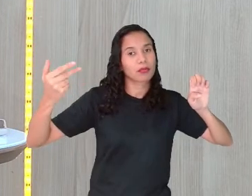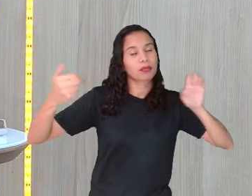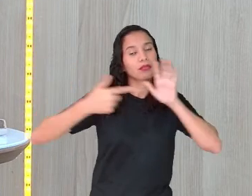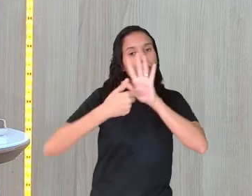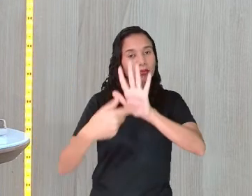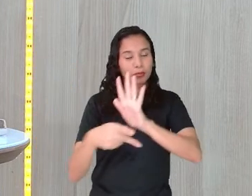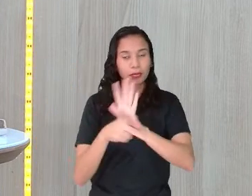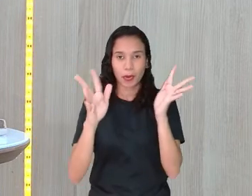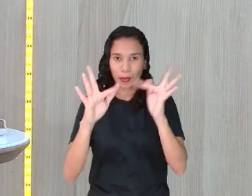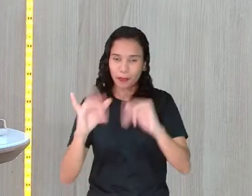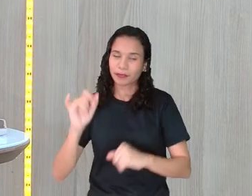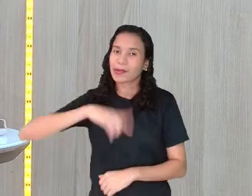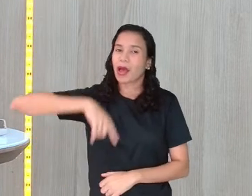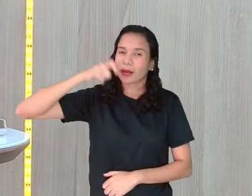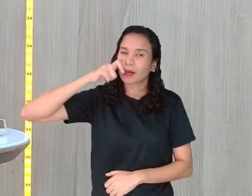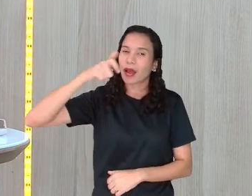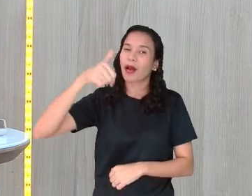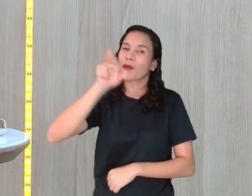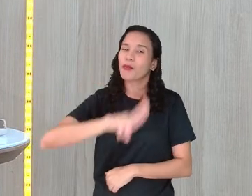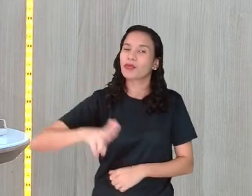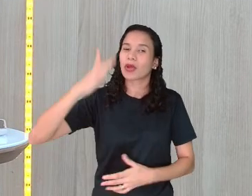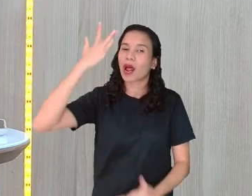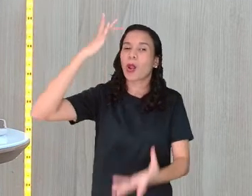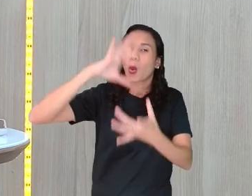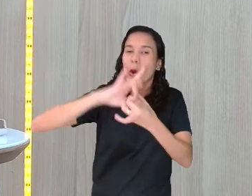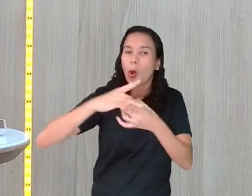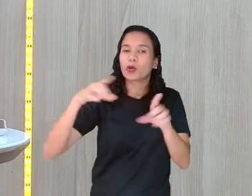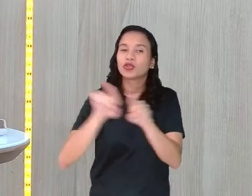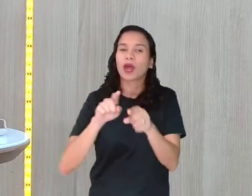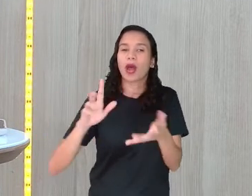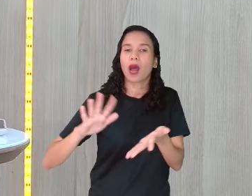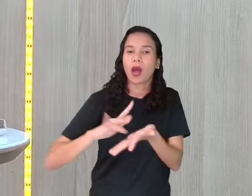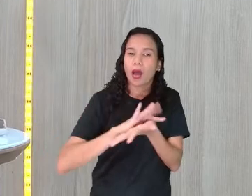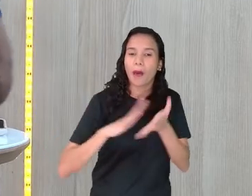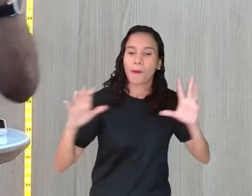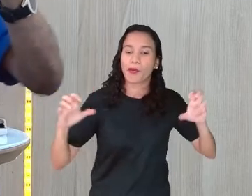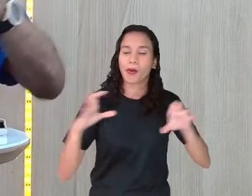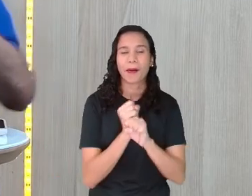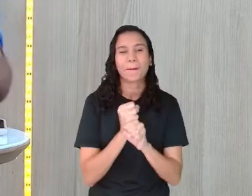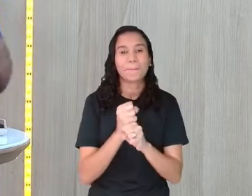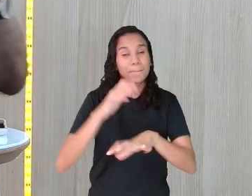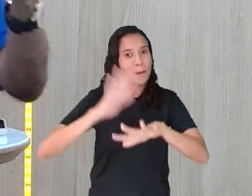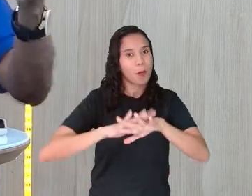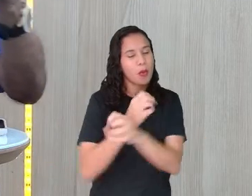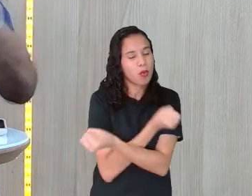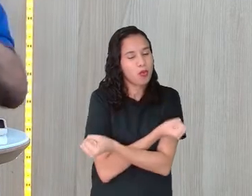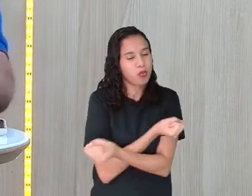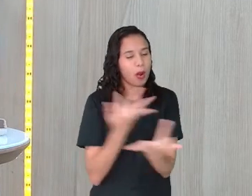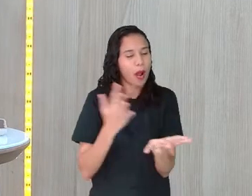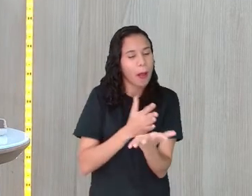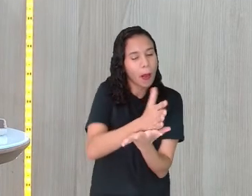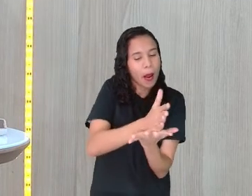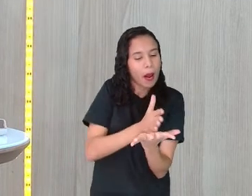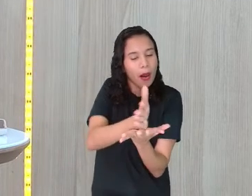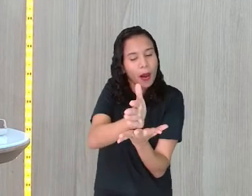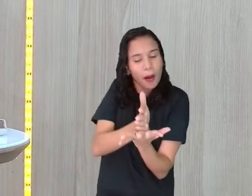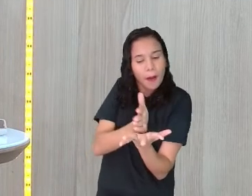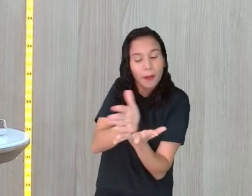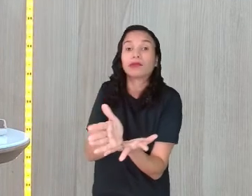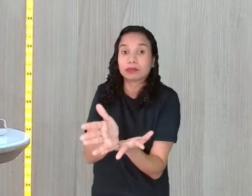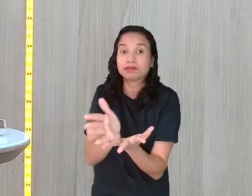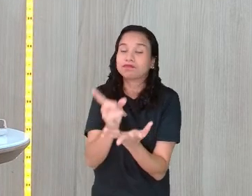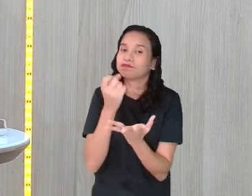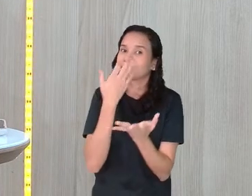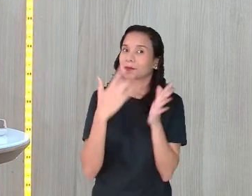no final. Então, é interessante que você pode usar a lógica, o cálculo, matemática, assim. Tem vários caminhos para você chegar lá.